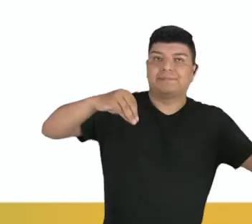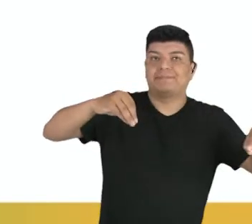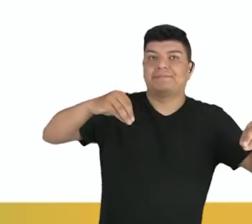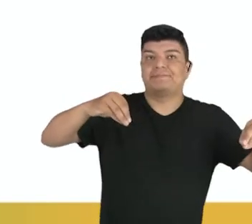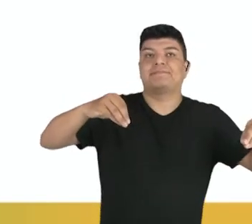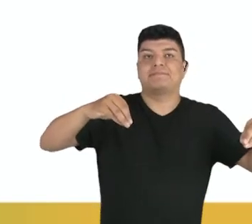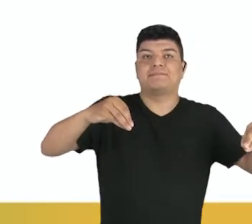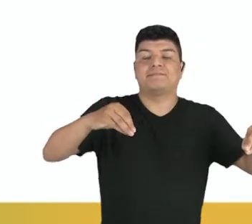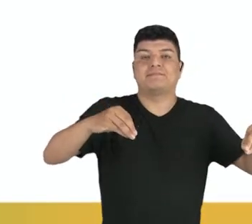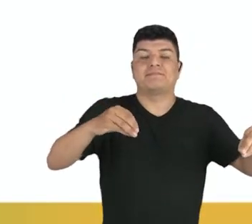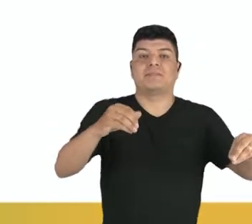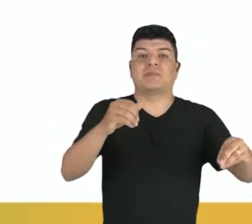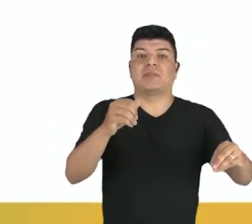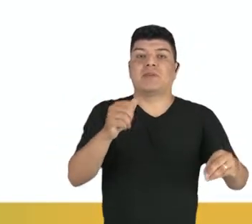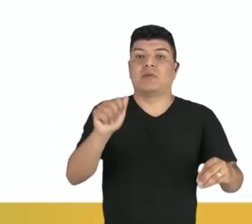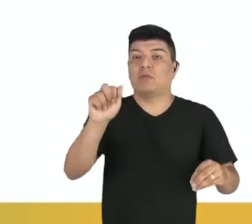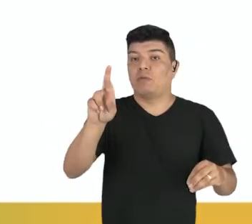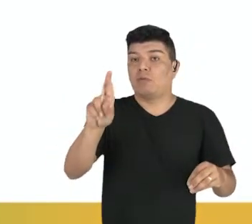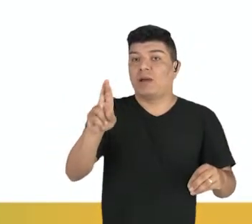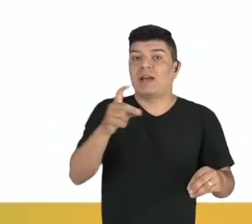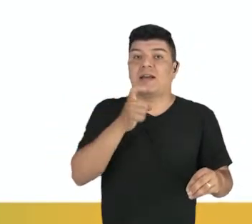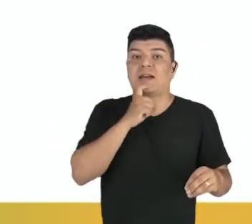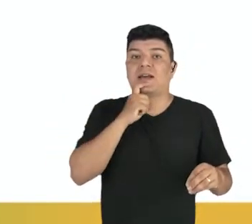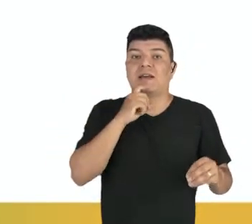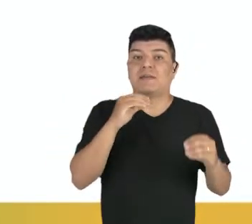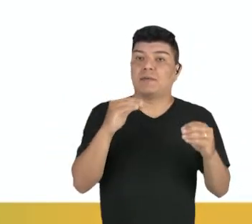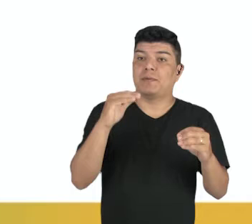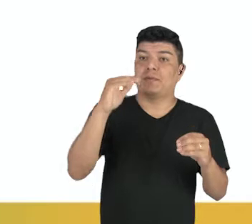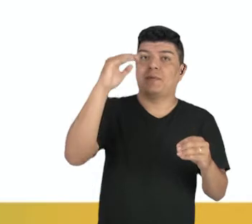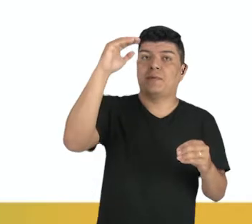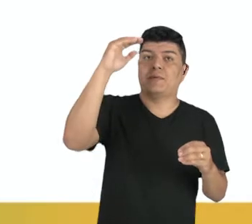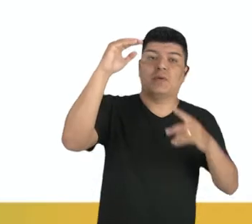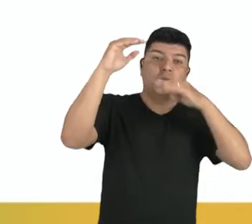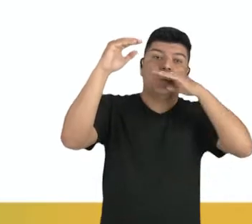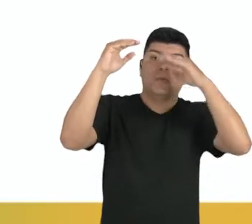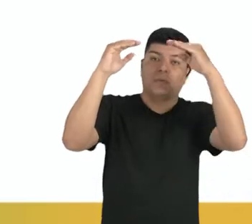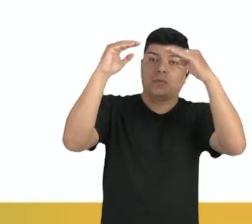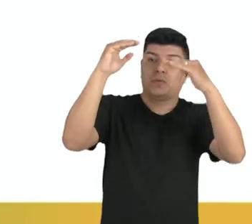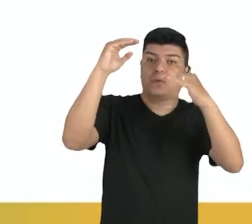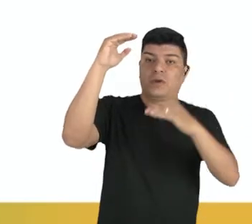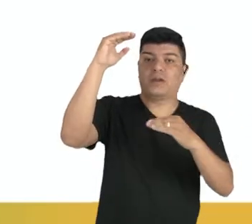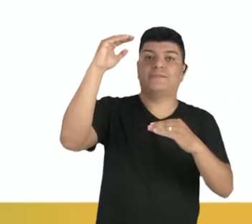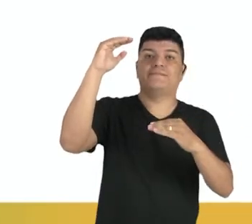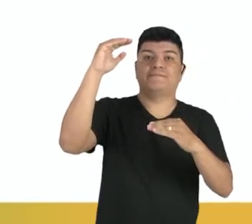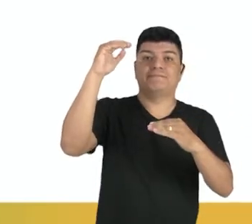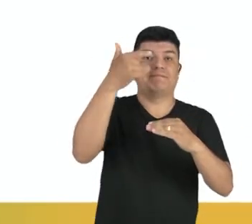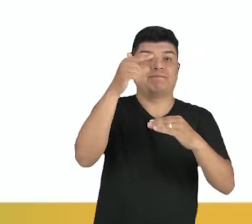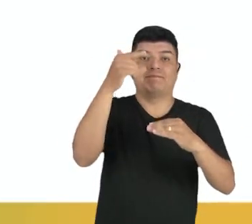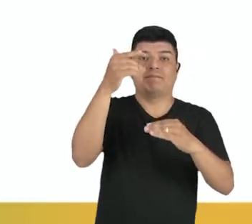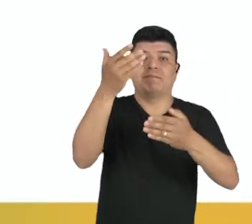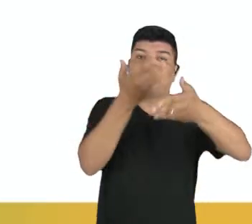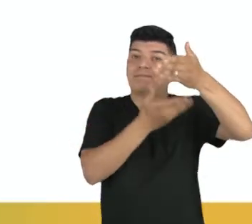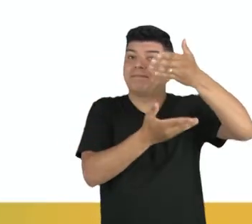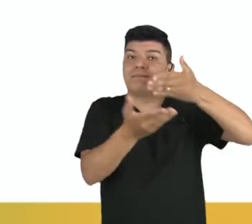quadrinho aí. O ar frio desce, aí o ar quente sobe, aí o ar frio fica ali no meio e não tem como haver uma